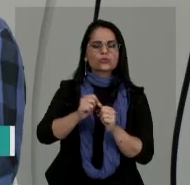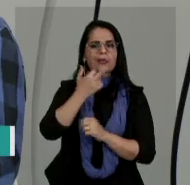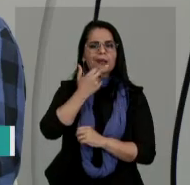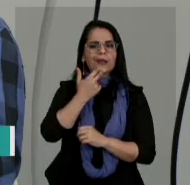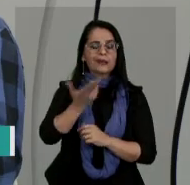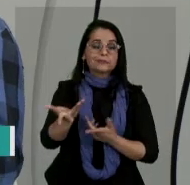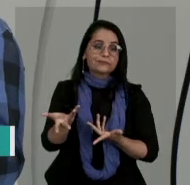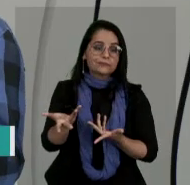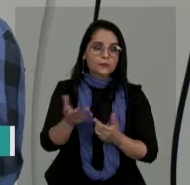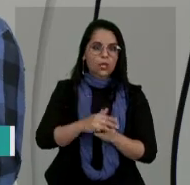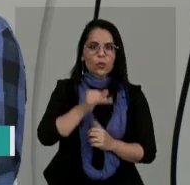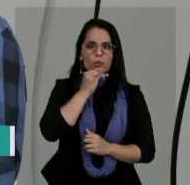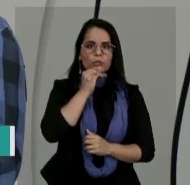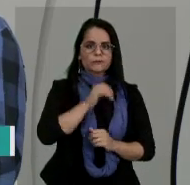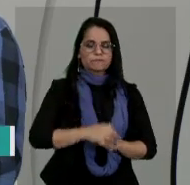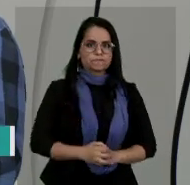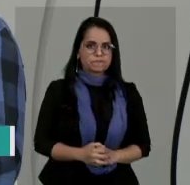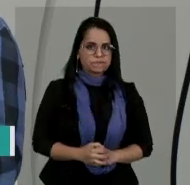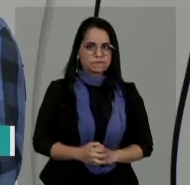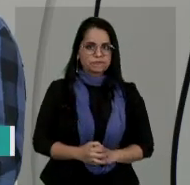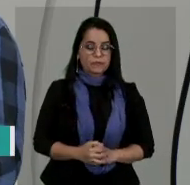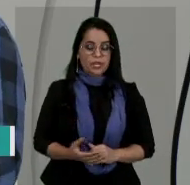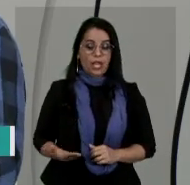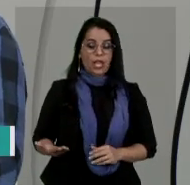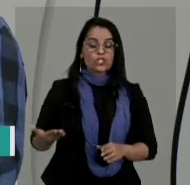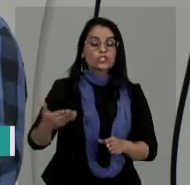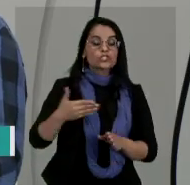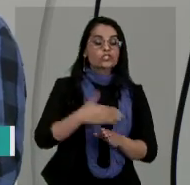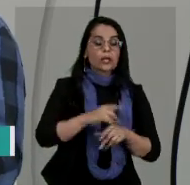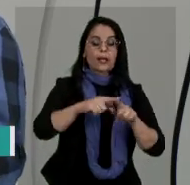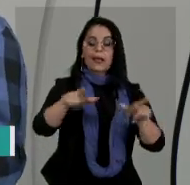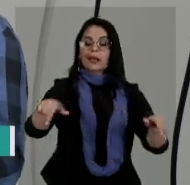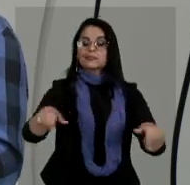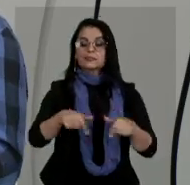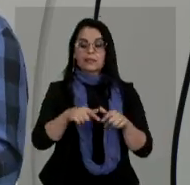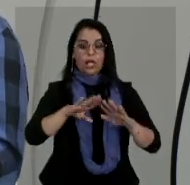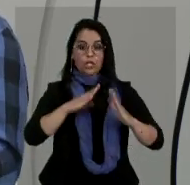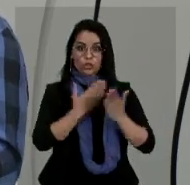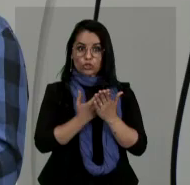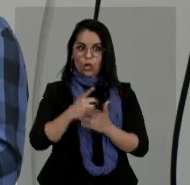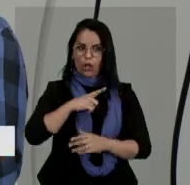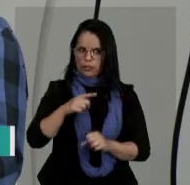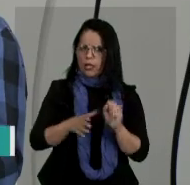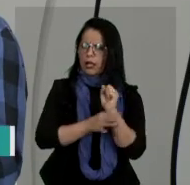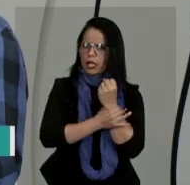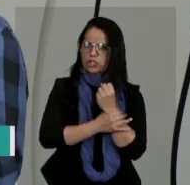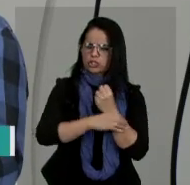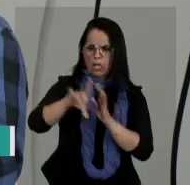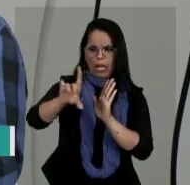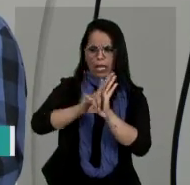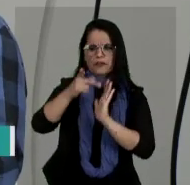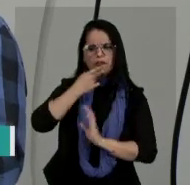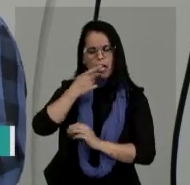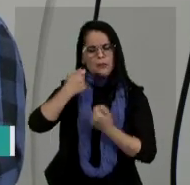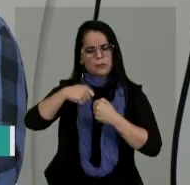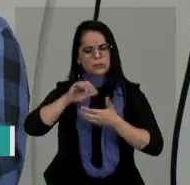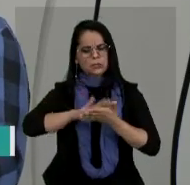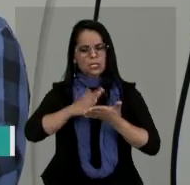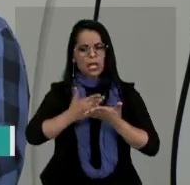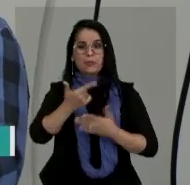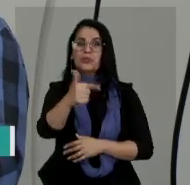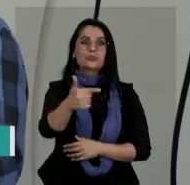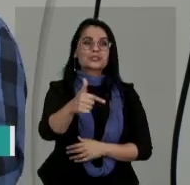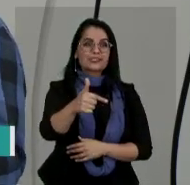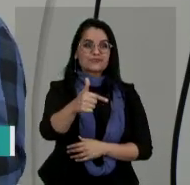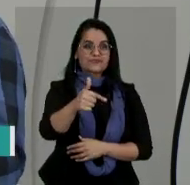língua, por exemplo, chegar numa sala de aula que, embora seja garantido por lei, não ter a presença